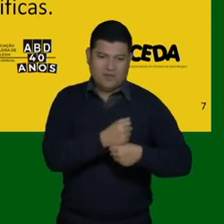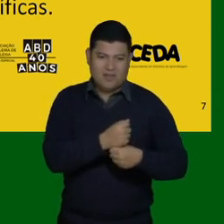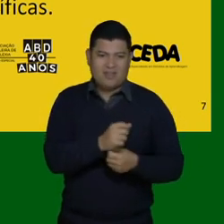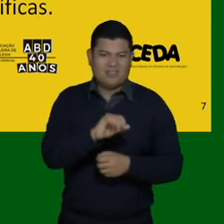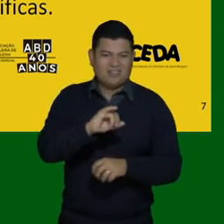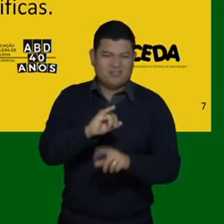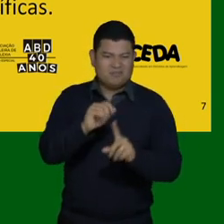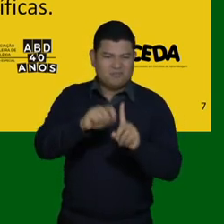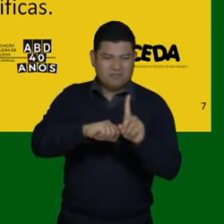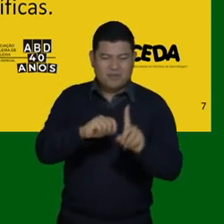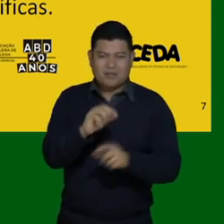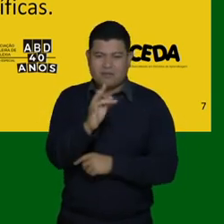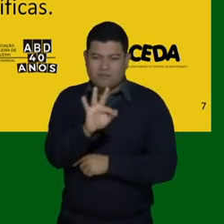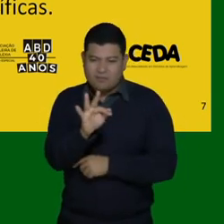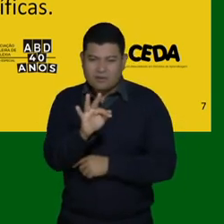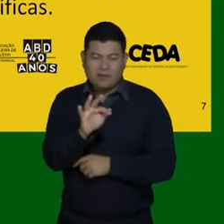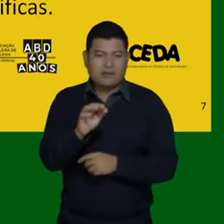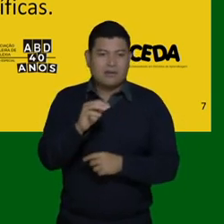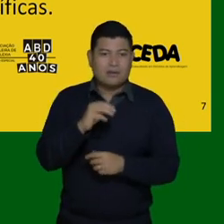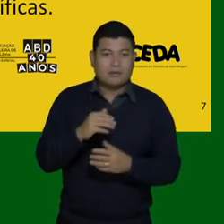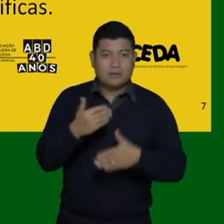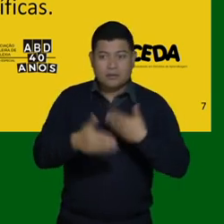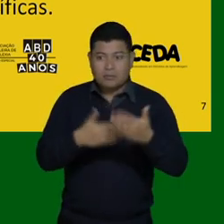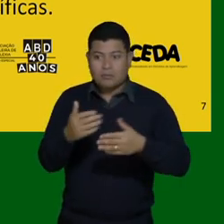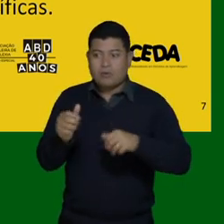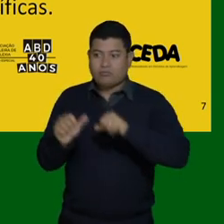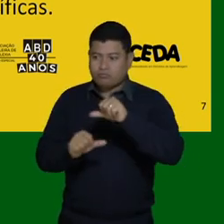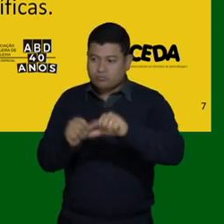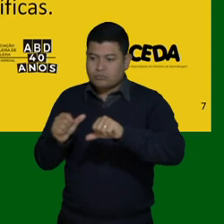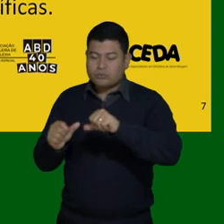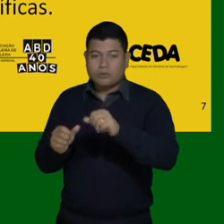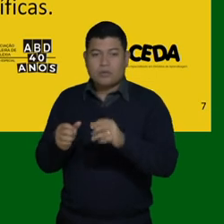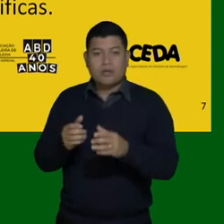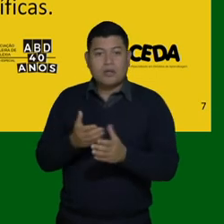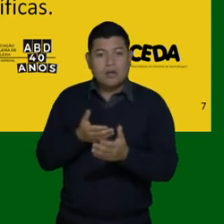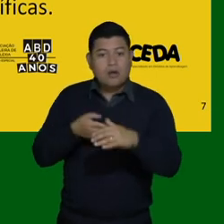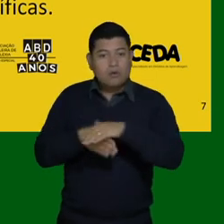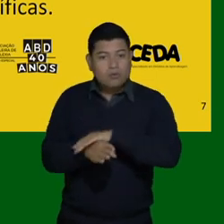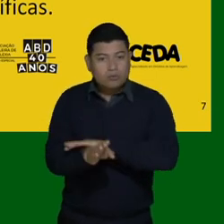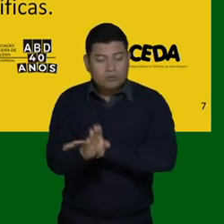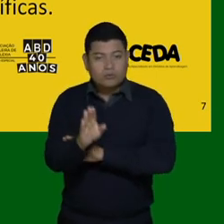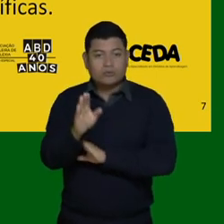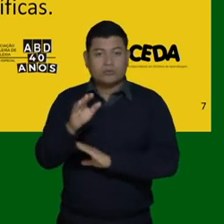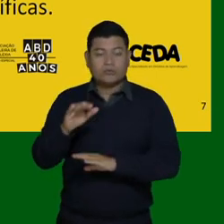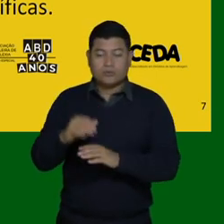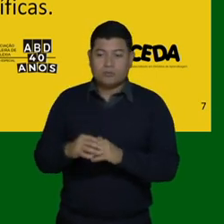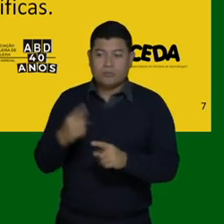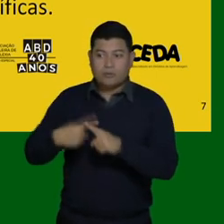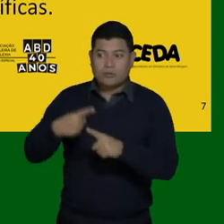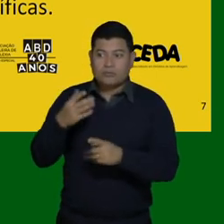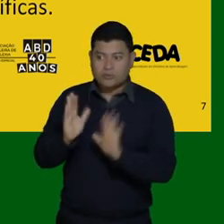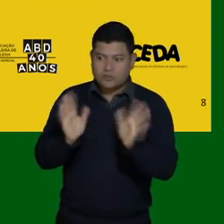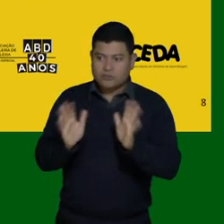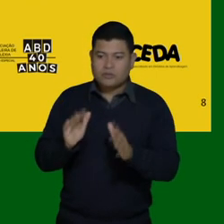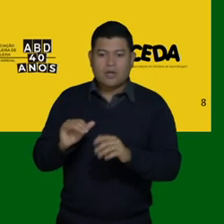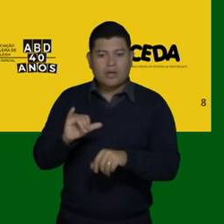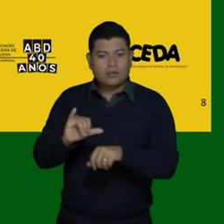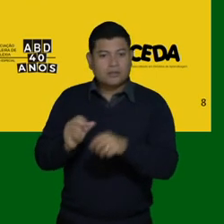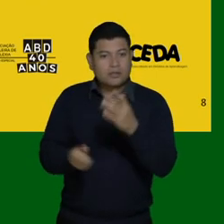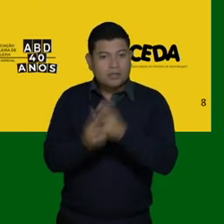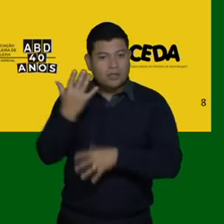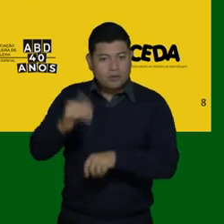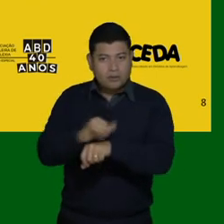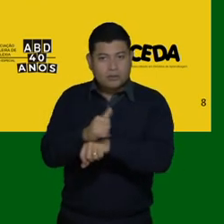começam a a entrar na rotina E você começa a aplicar aqui aquelas estratégias e fica bastante mais fácil para o dia